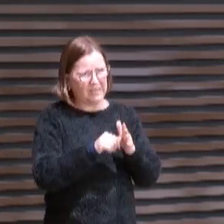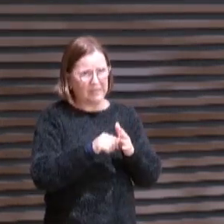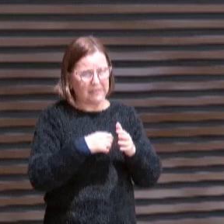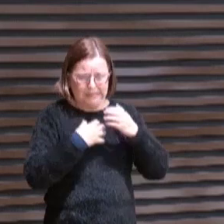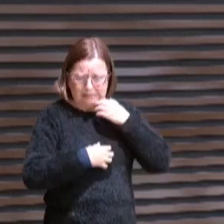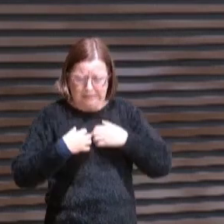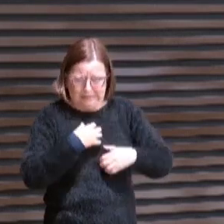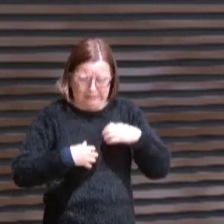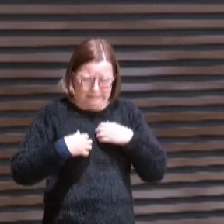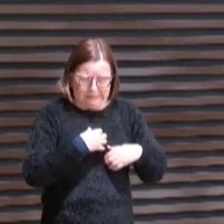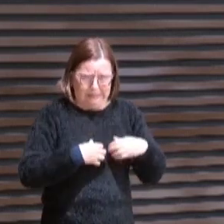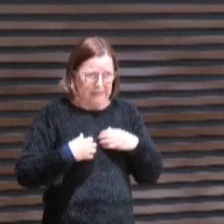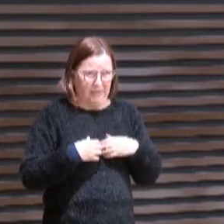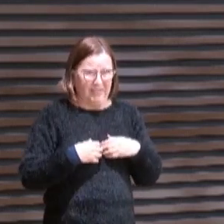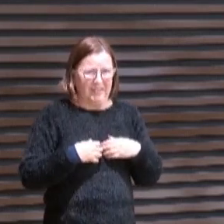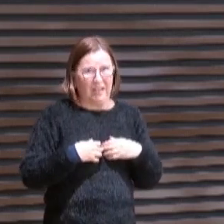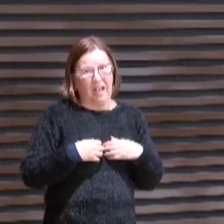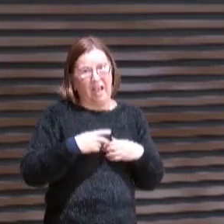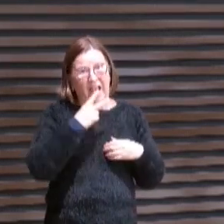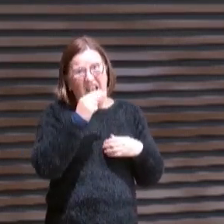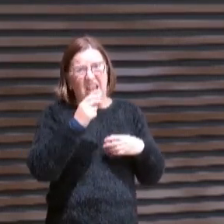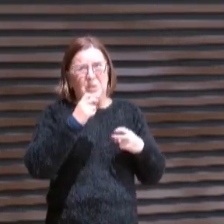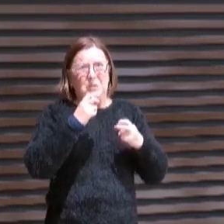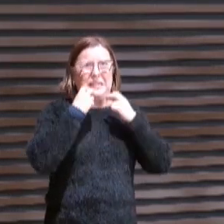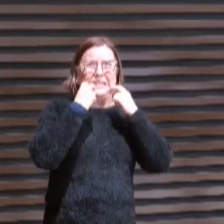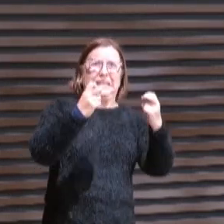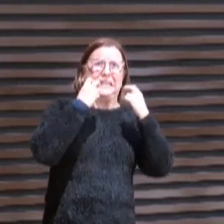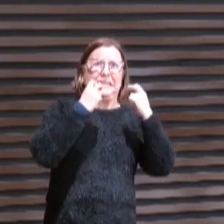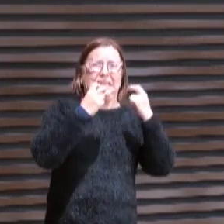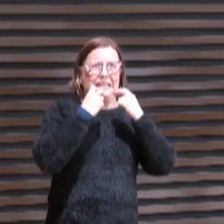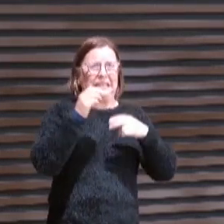dado intensos gritos amaldiçoando